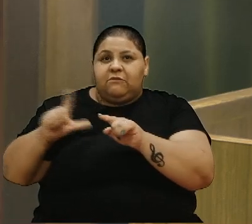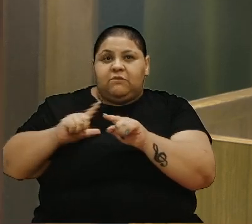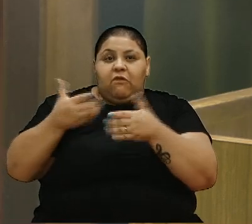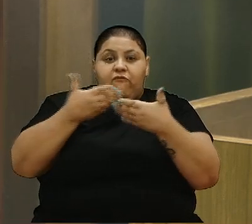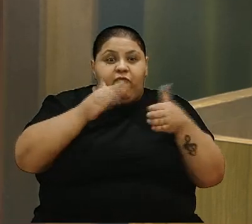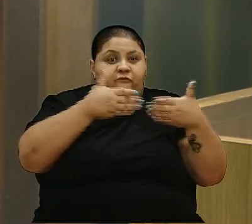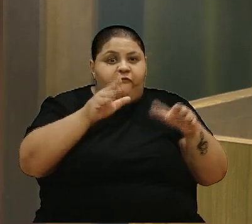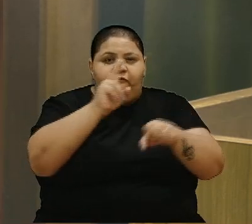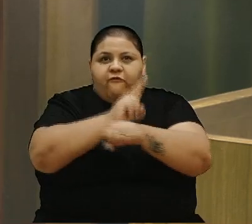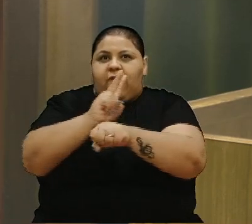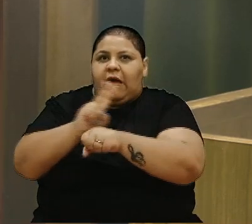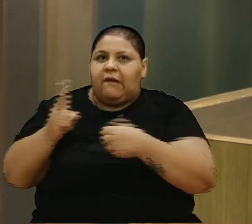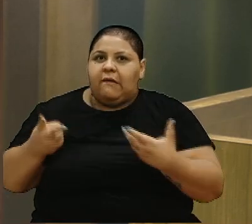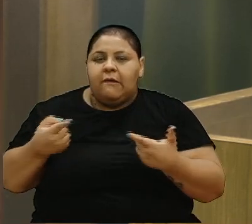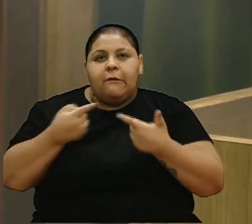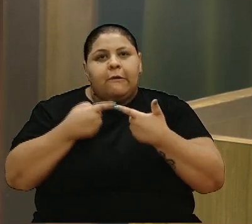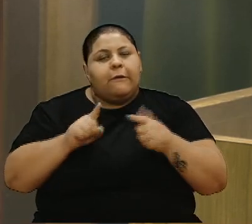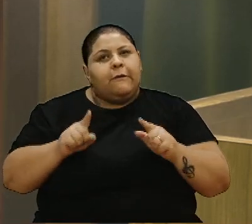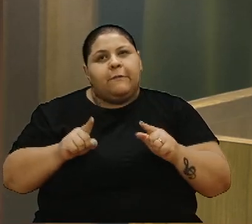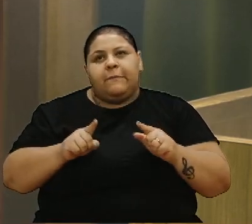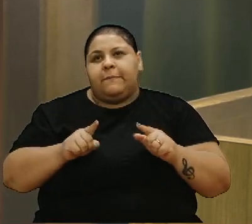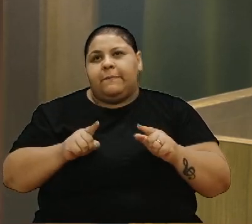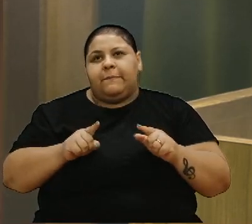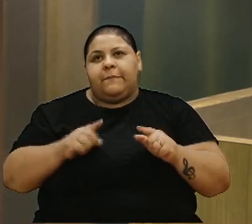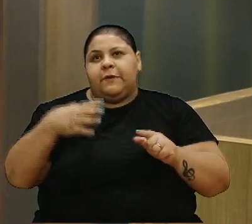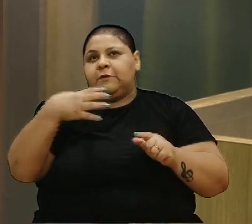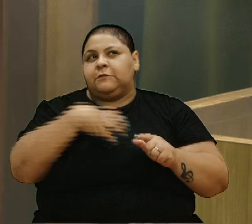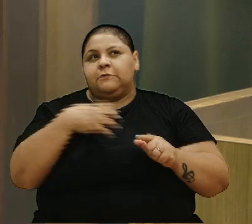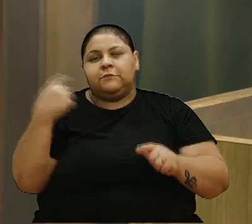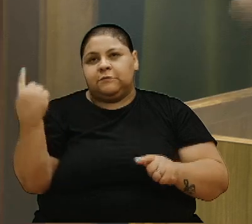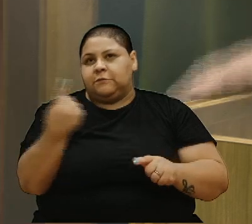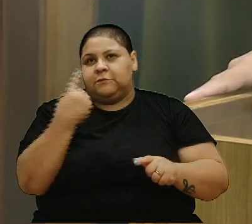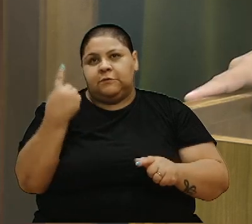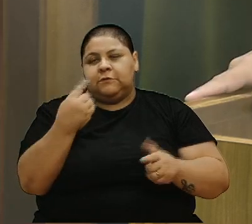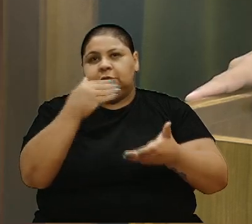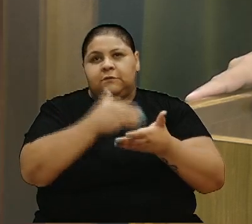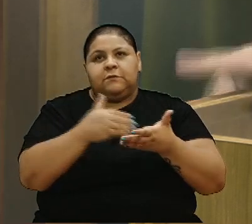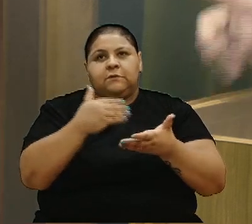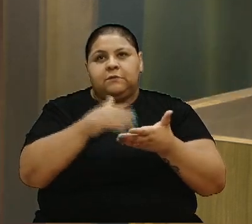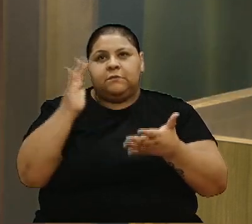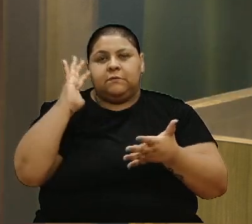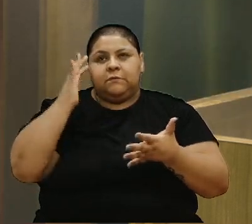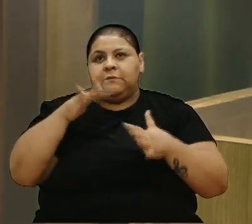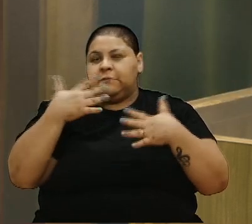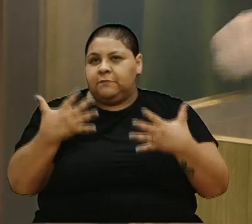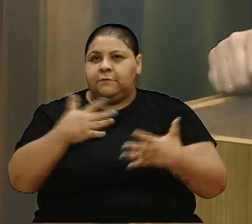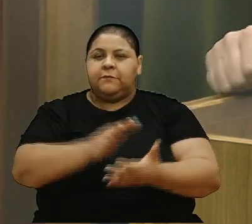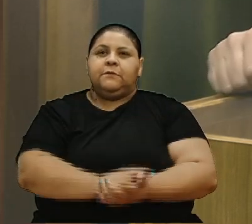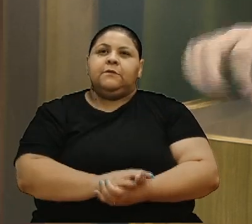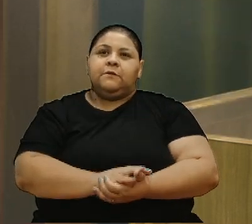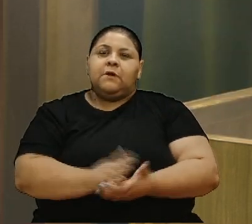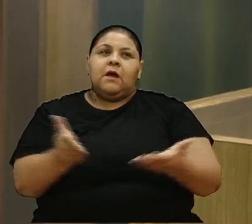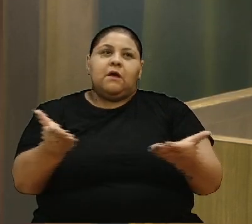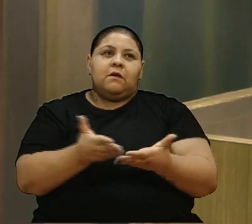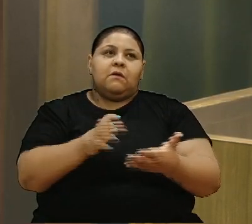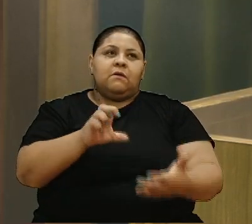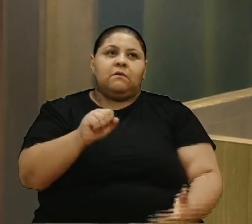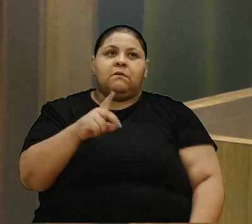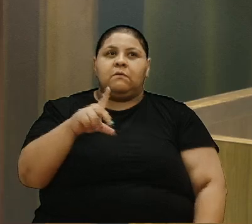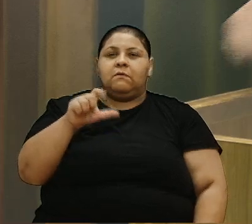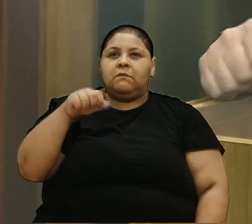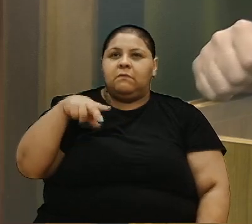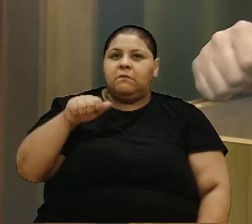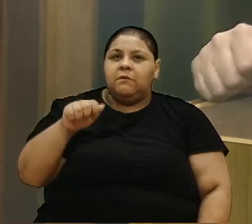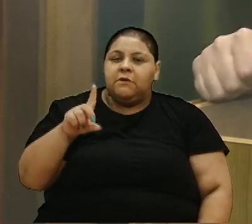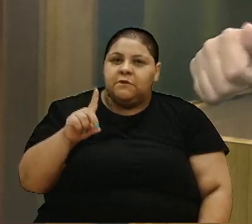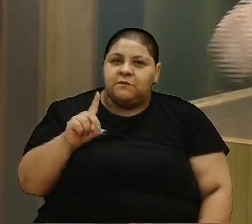vagas assim. Mas é a saída única que a secretaria está encontrando. Bom, vamos para o Esplanada. Vamos pensar na grande